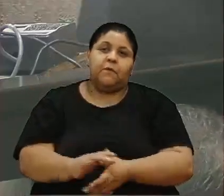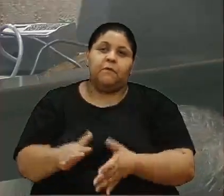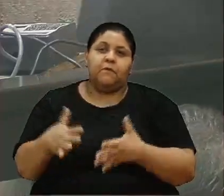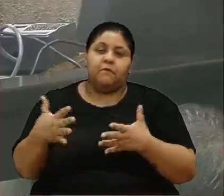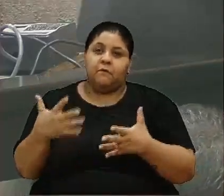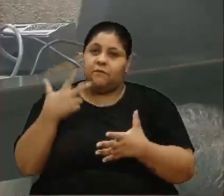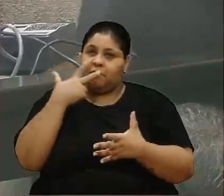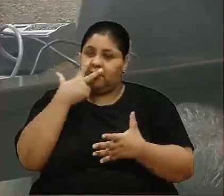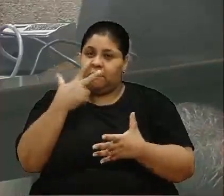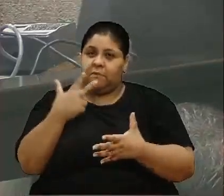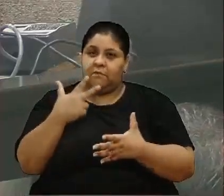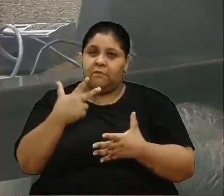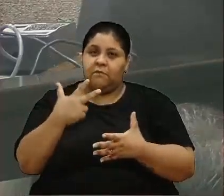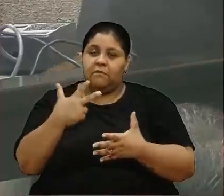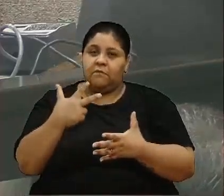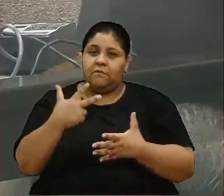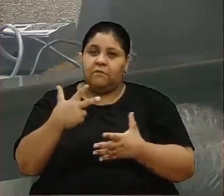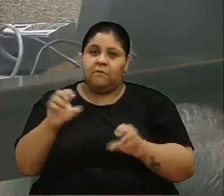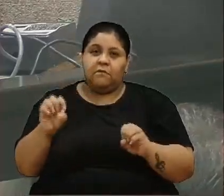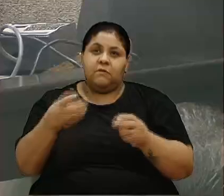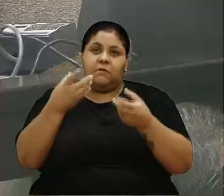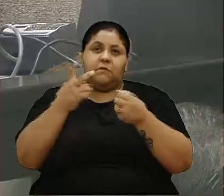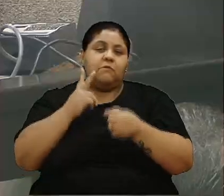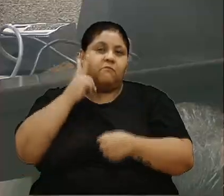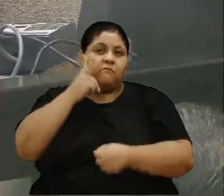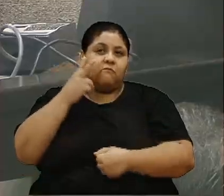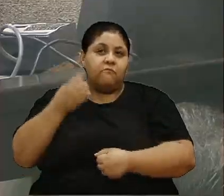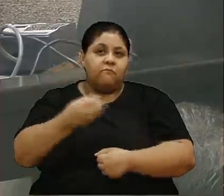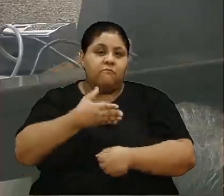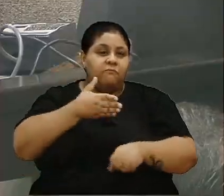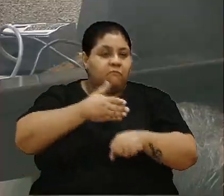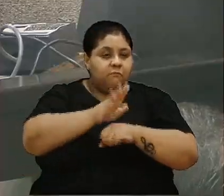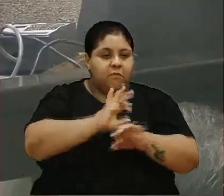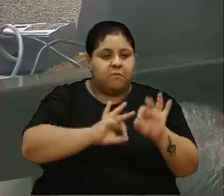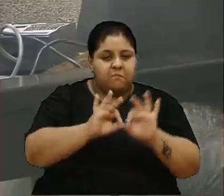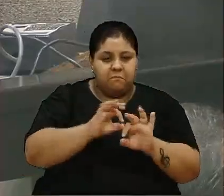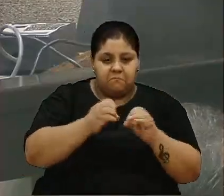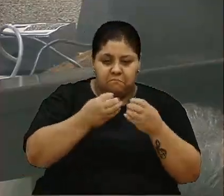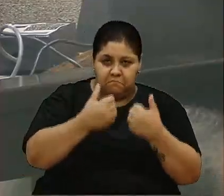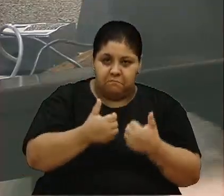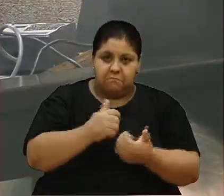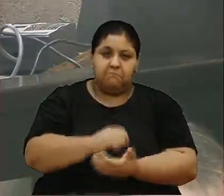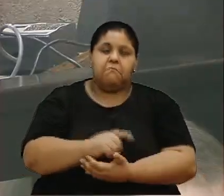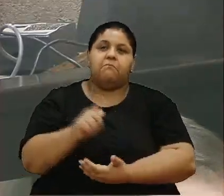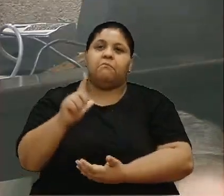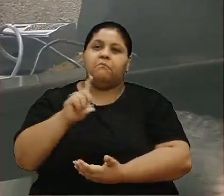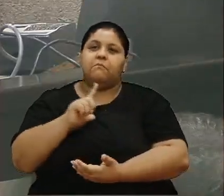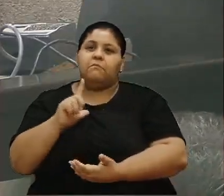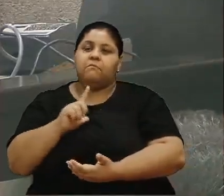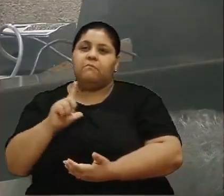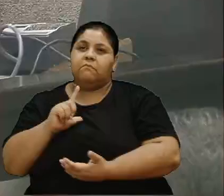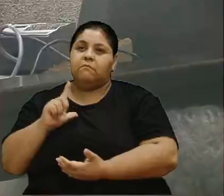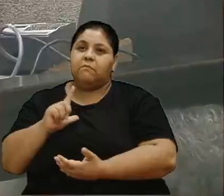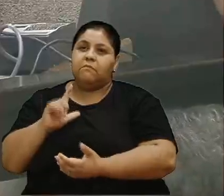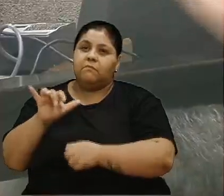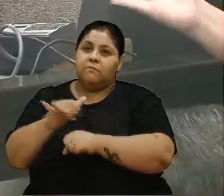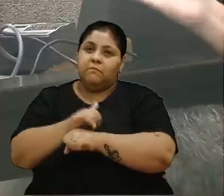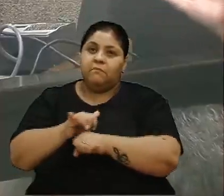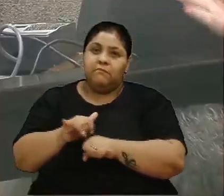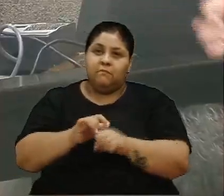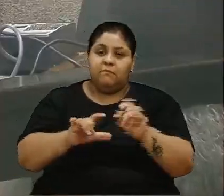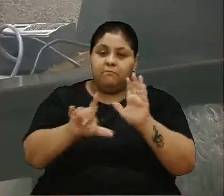mesma coisa que acontece na festa do vinho novo, na qual tu participou e que tu organizou muito tempo. Existem métodos, que é as